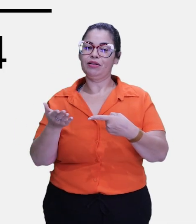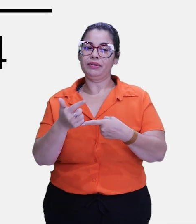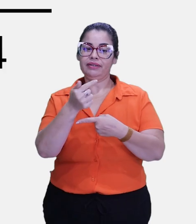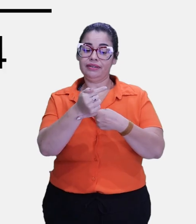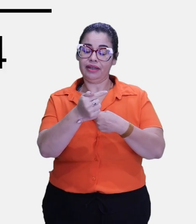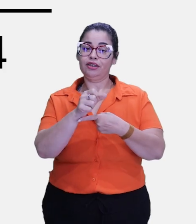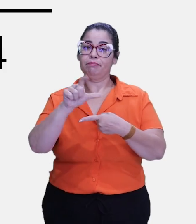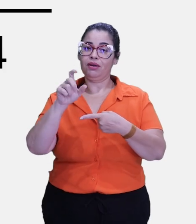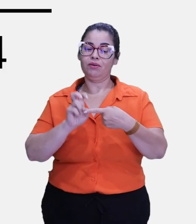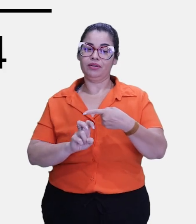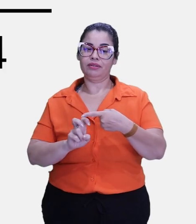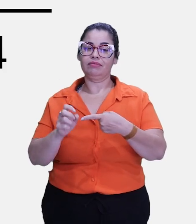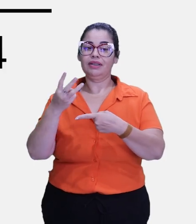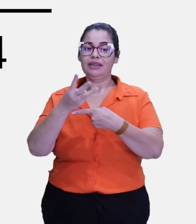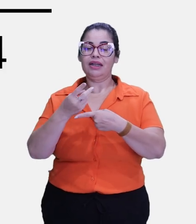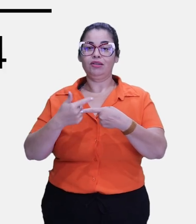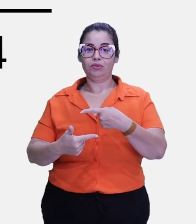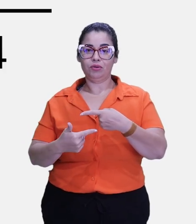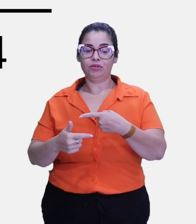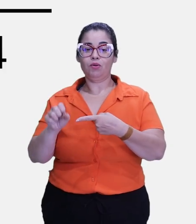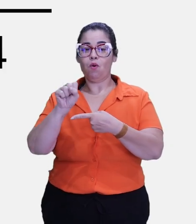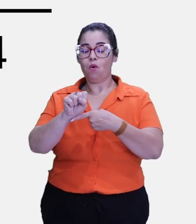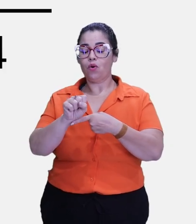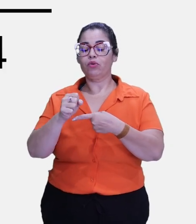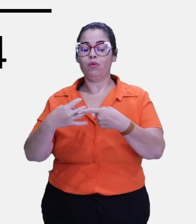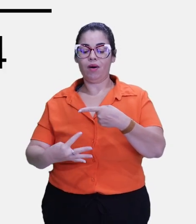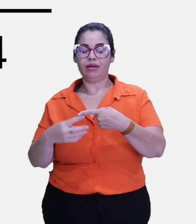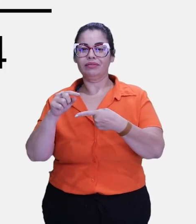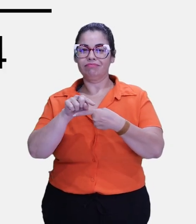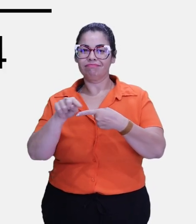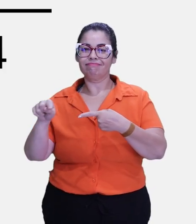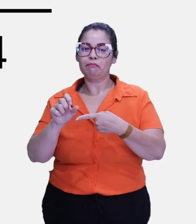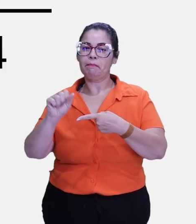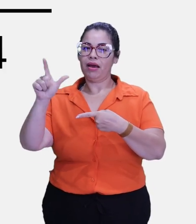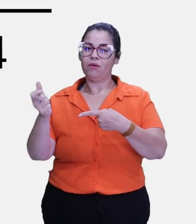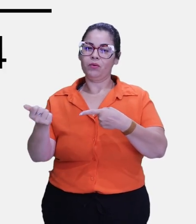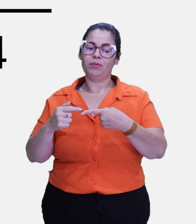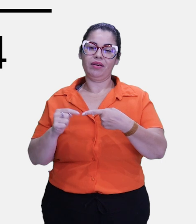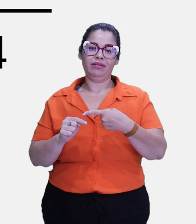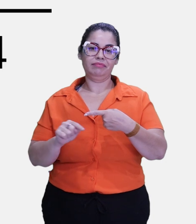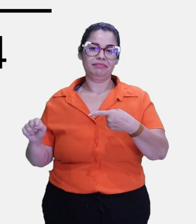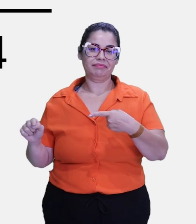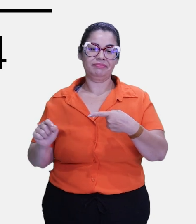aqui. 7 quintos, 3 meios e 8 quartos.